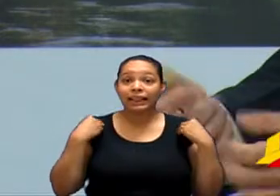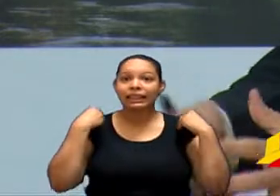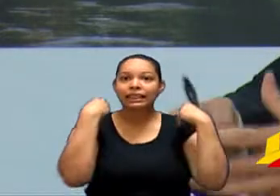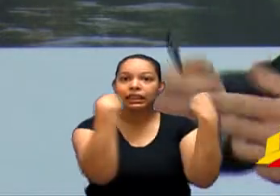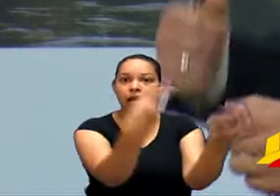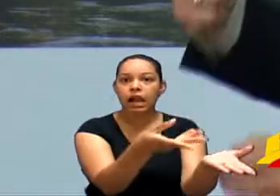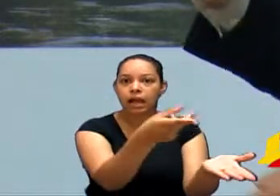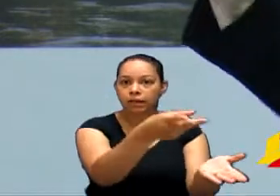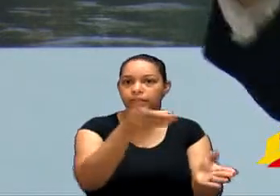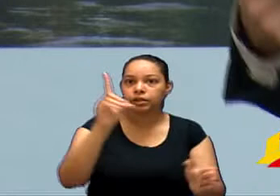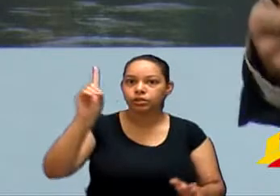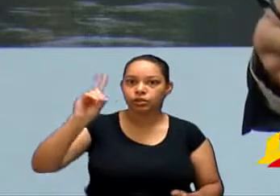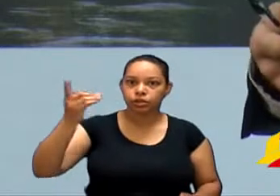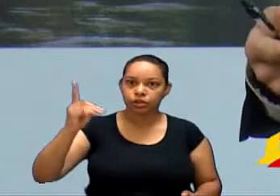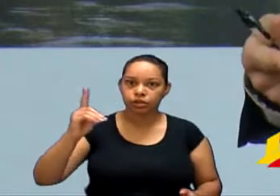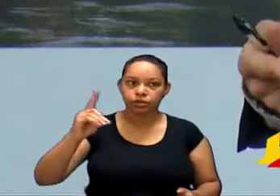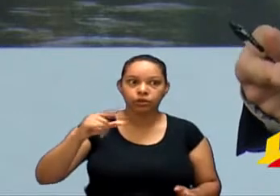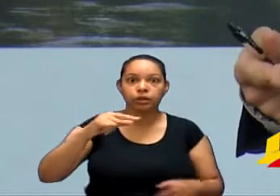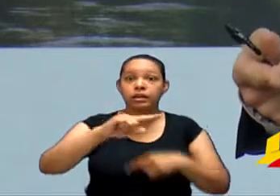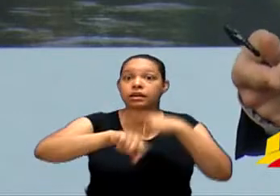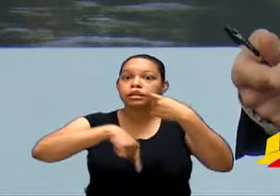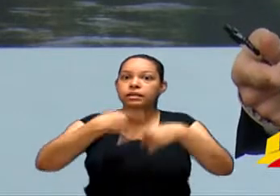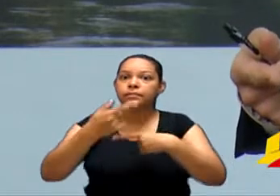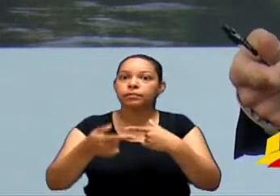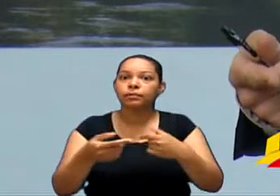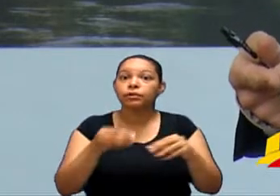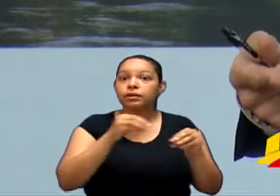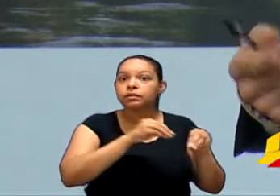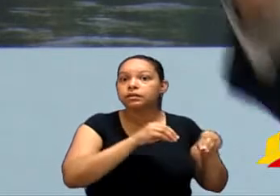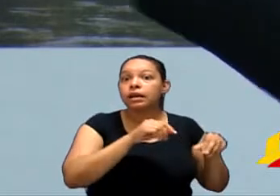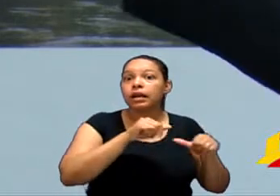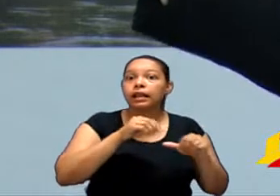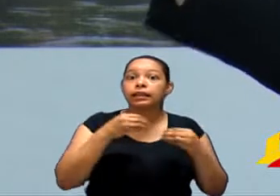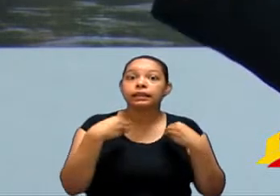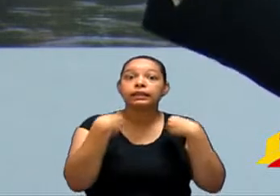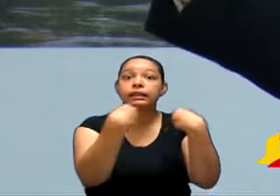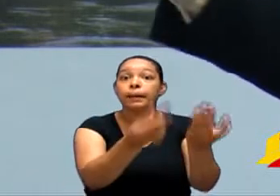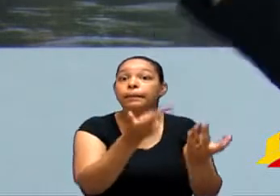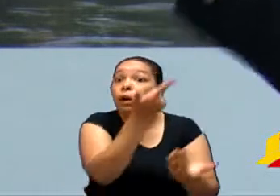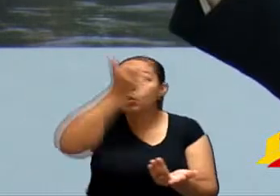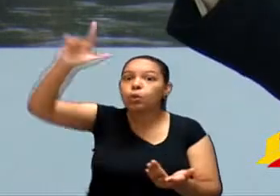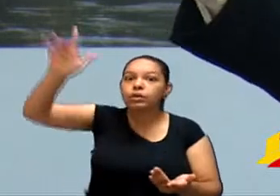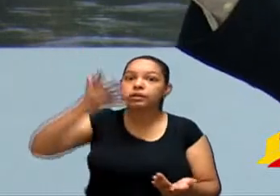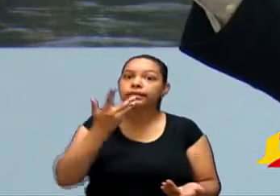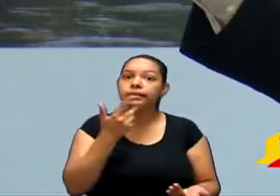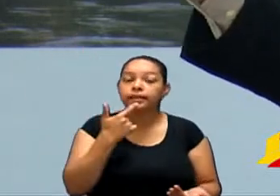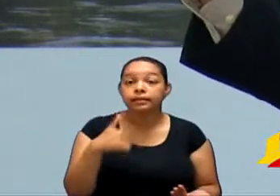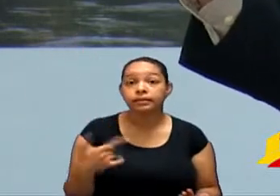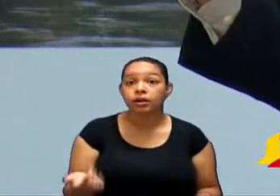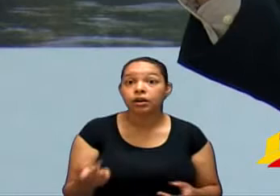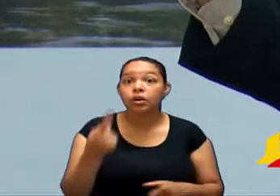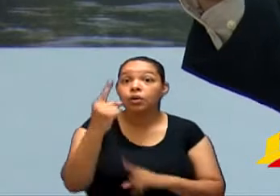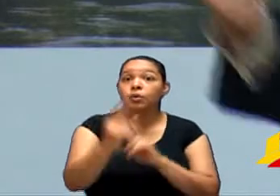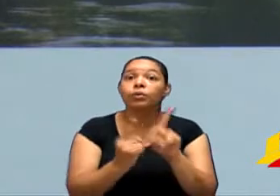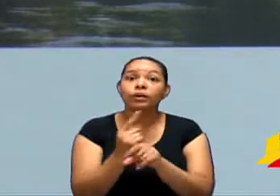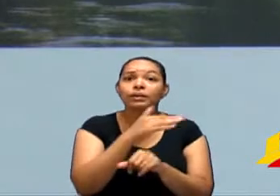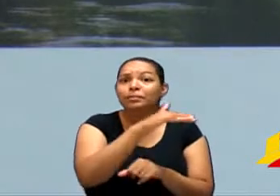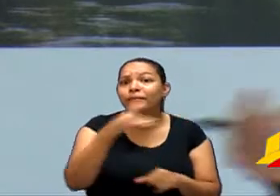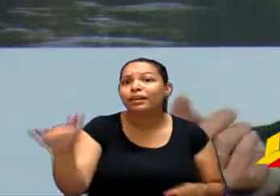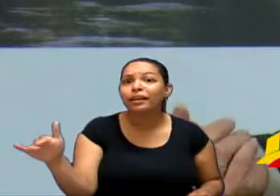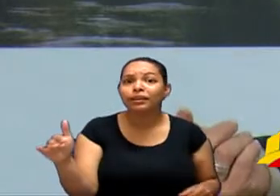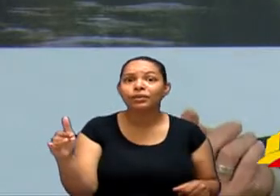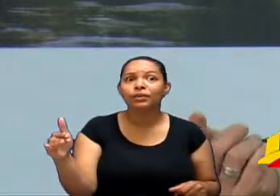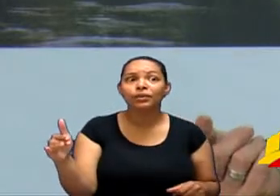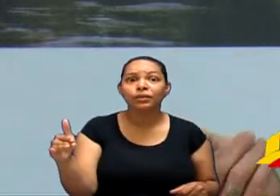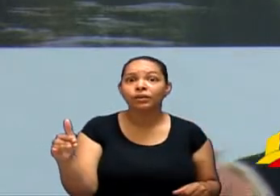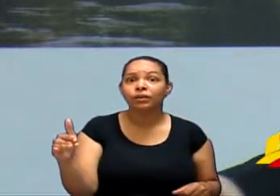a diretora Repassa para criança que precisa foi um ano e meio faz mais de um ano e meio e